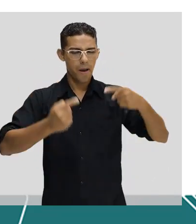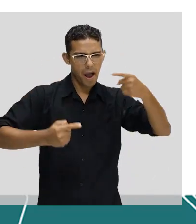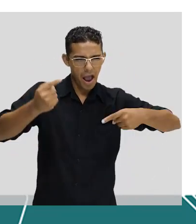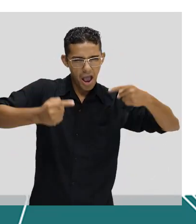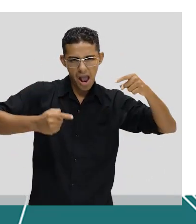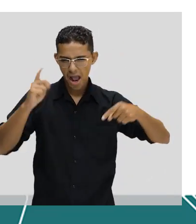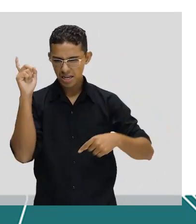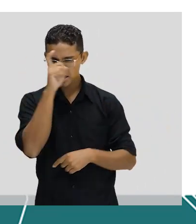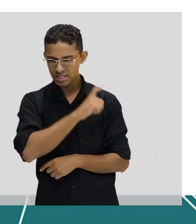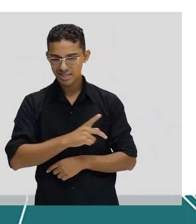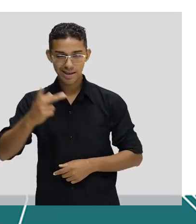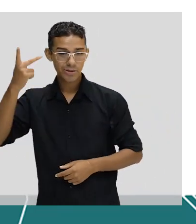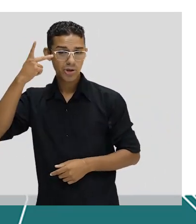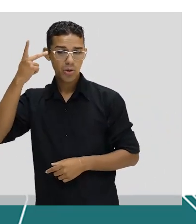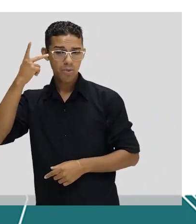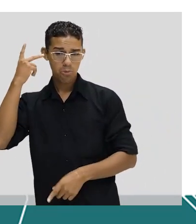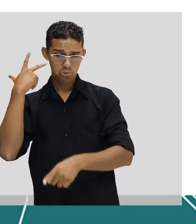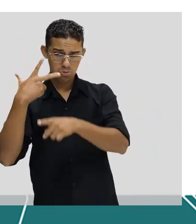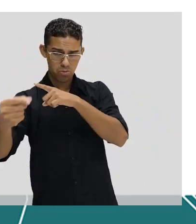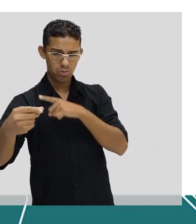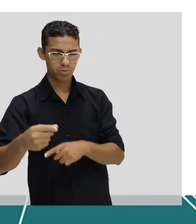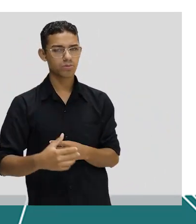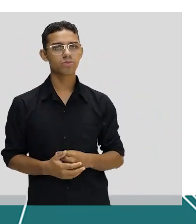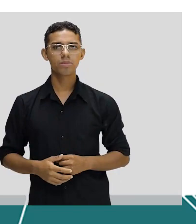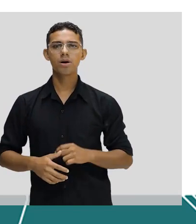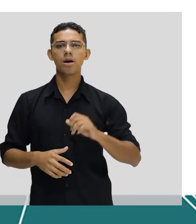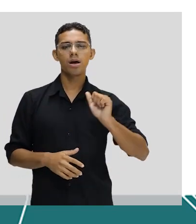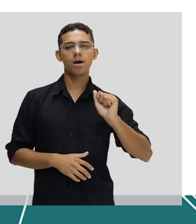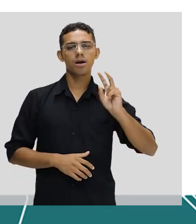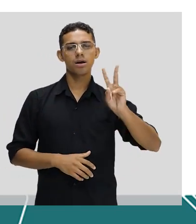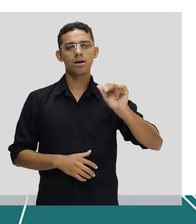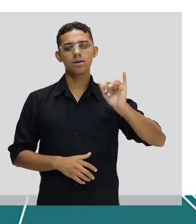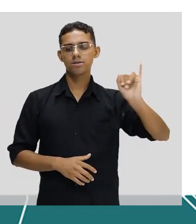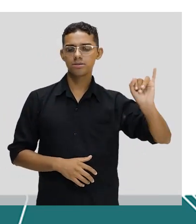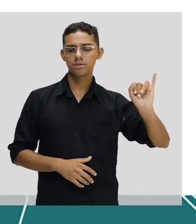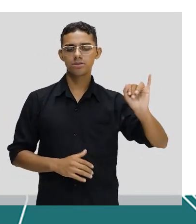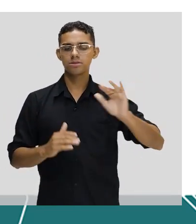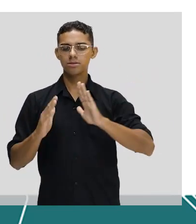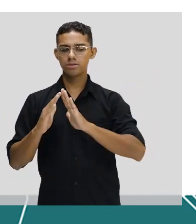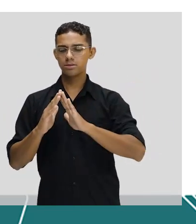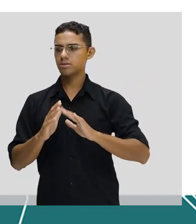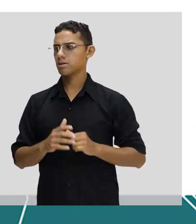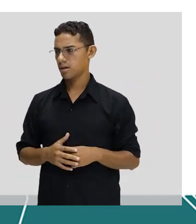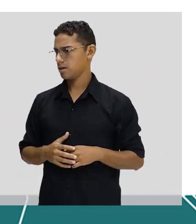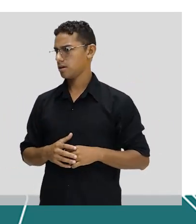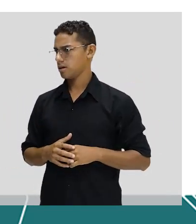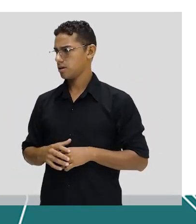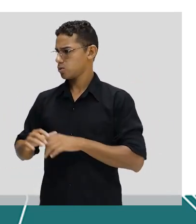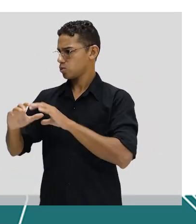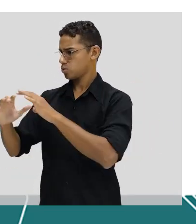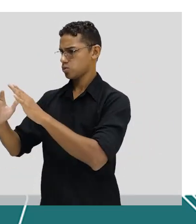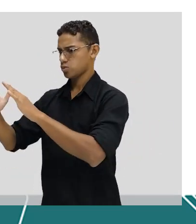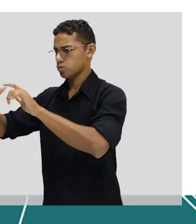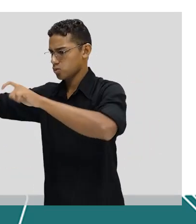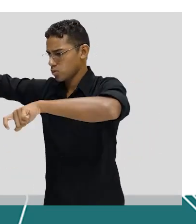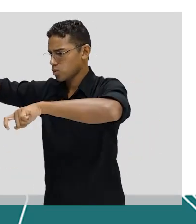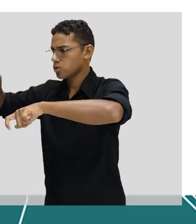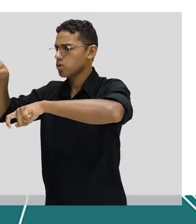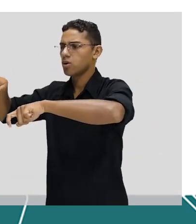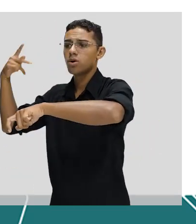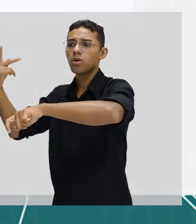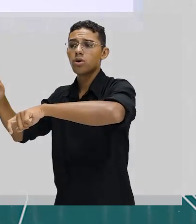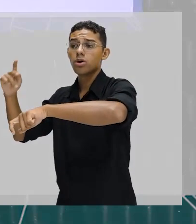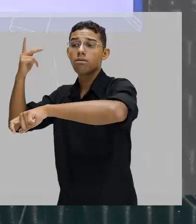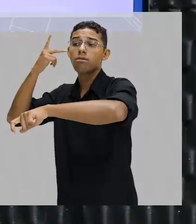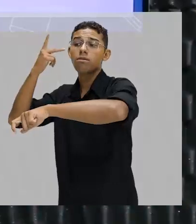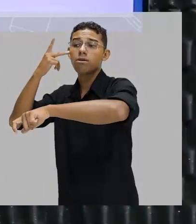casa. Nesse caso, não dá para a gente saber na casa de quem foi que venceu o jogo, né? De que time que venceu